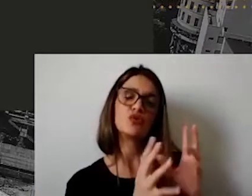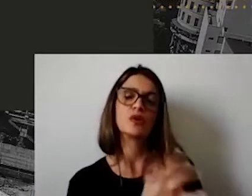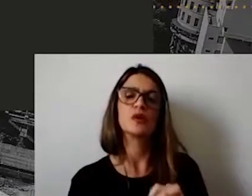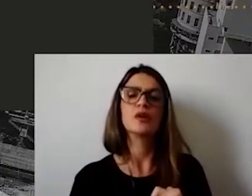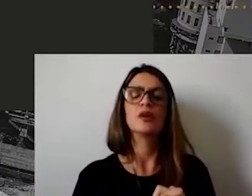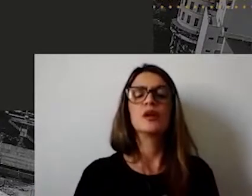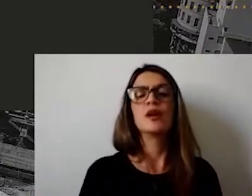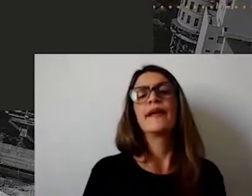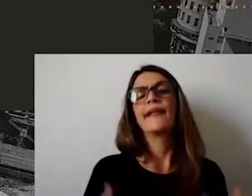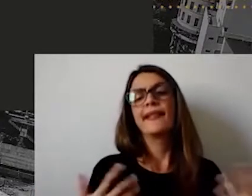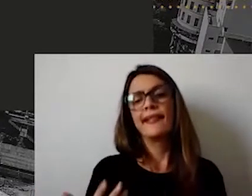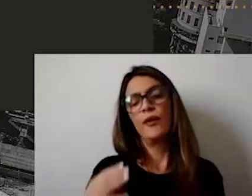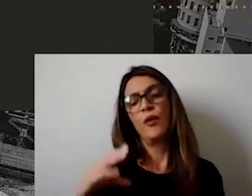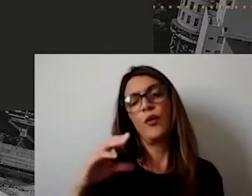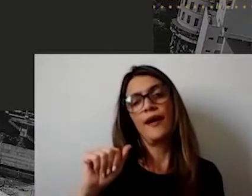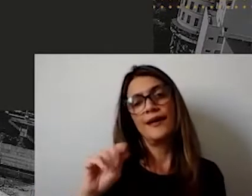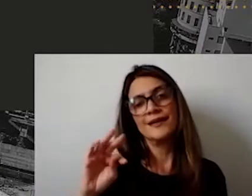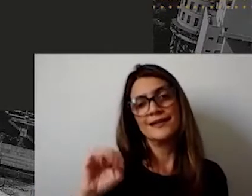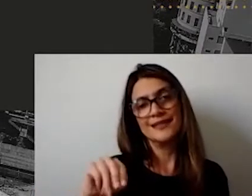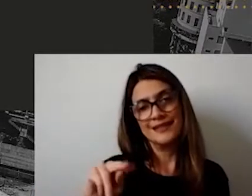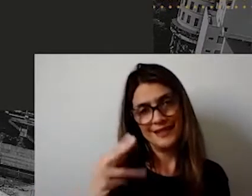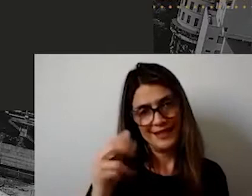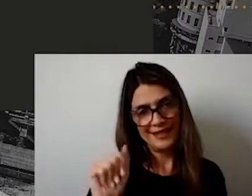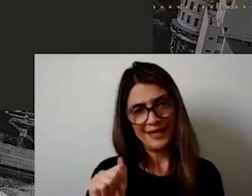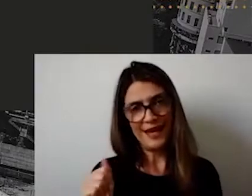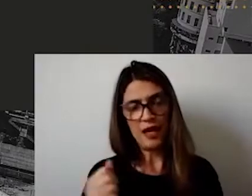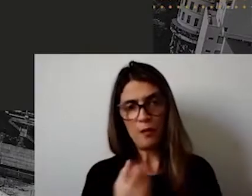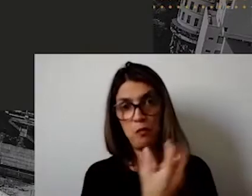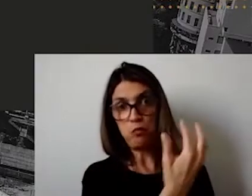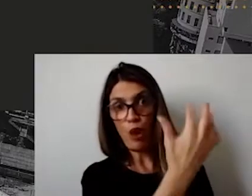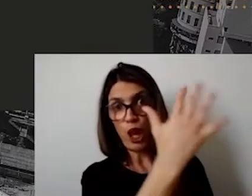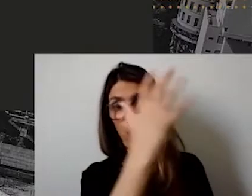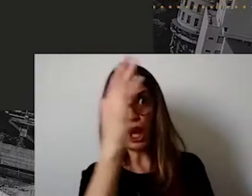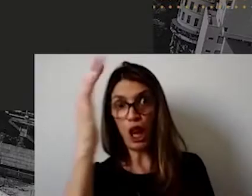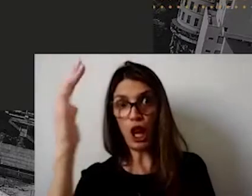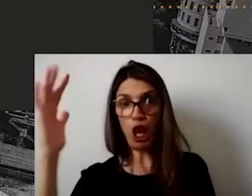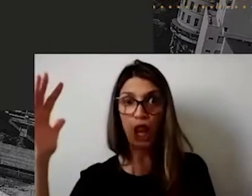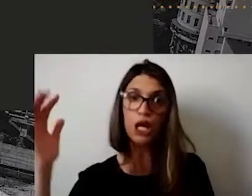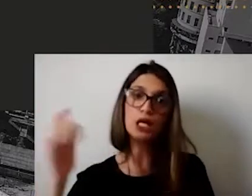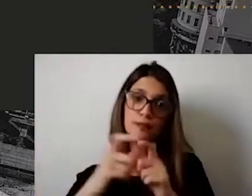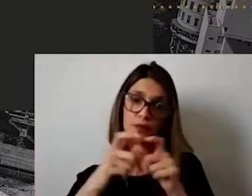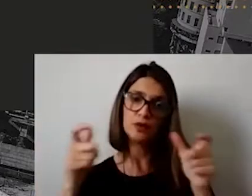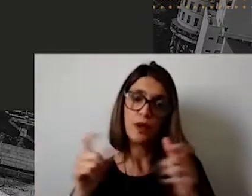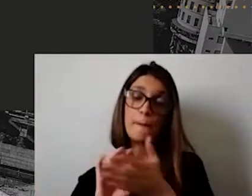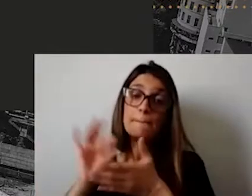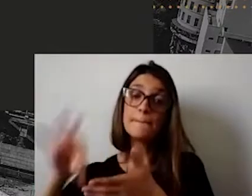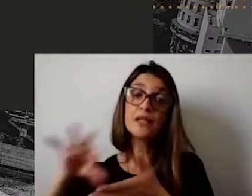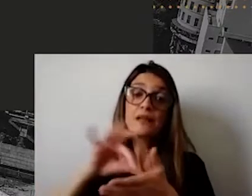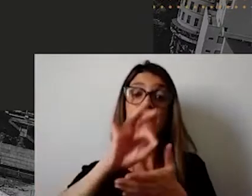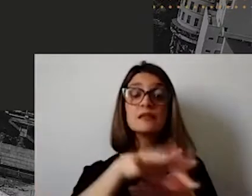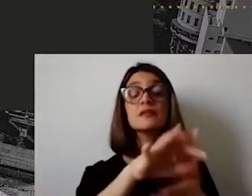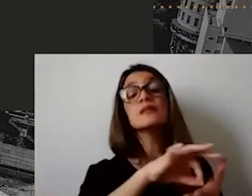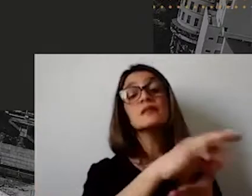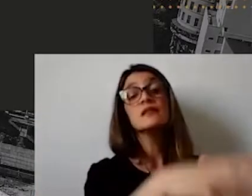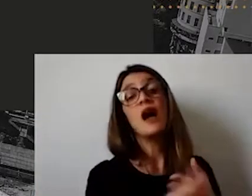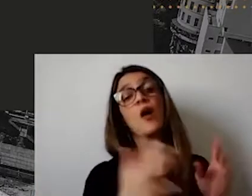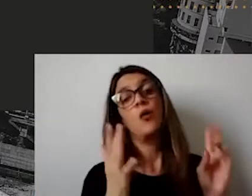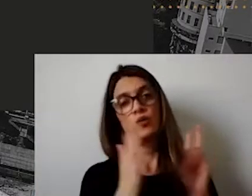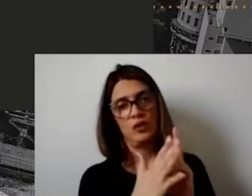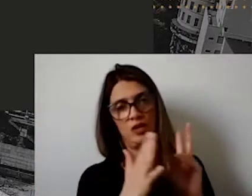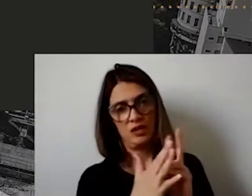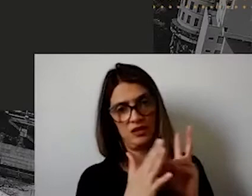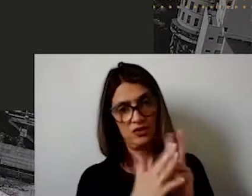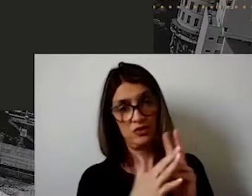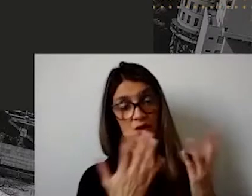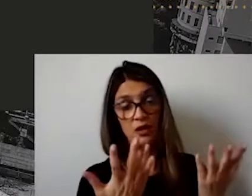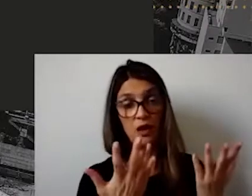gente encontra na Amazônia, boa parte são decorrentes de plantações indígenas. Então, a floresta está em fluxo.